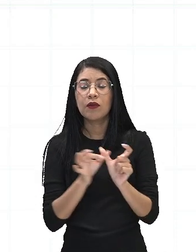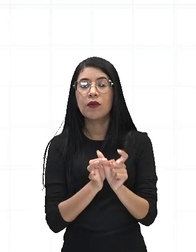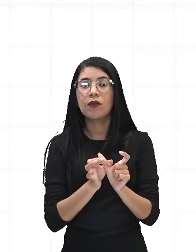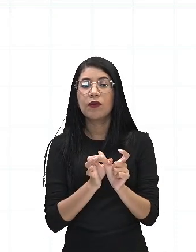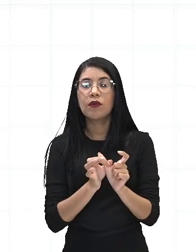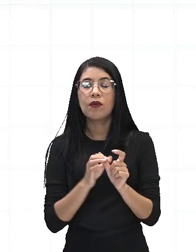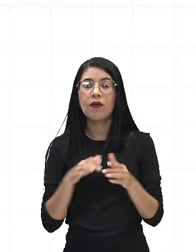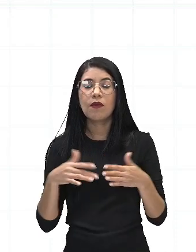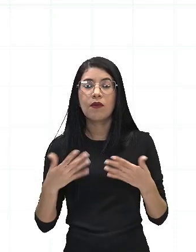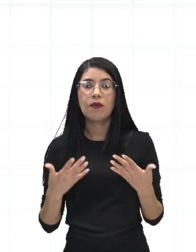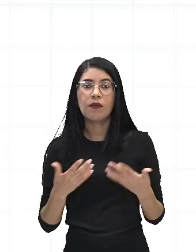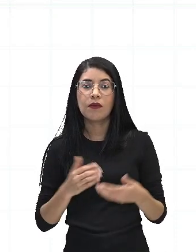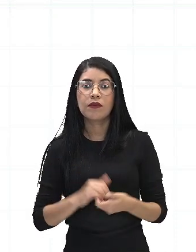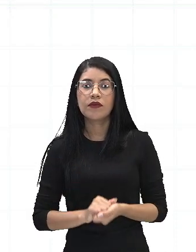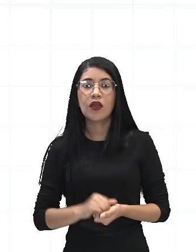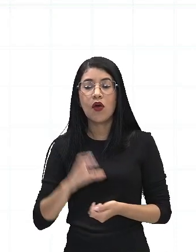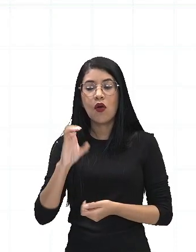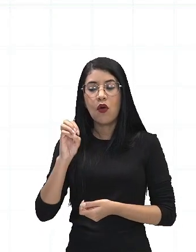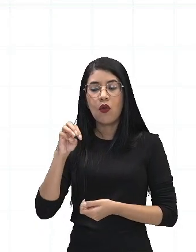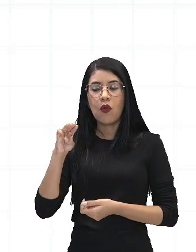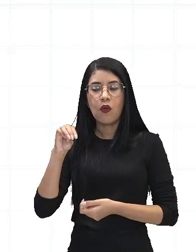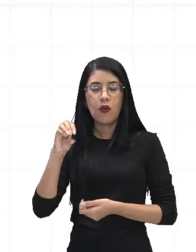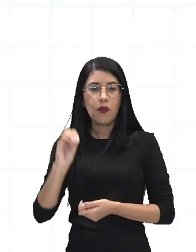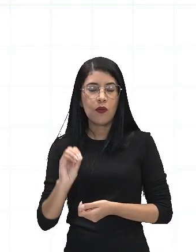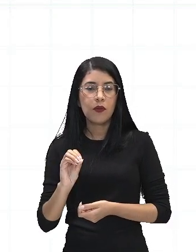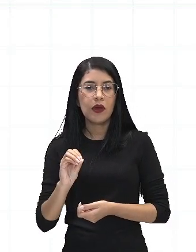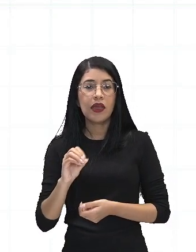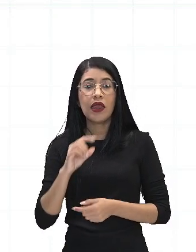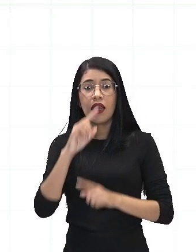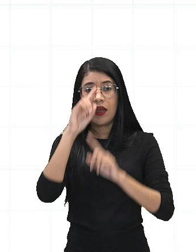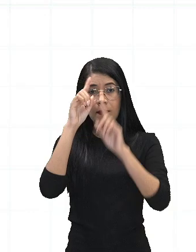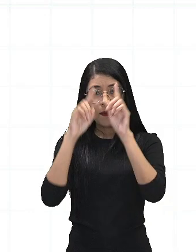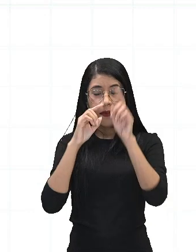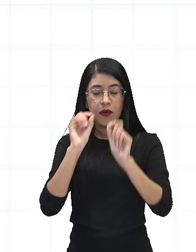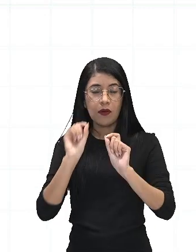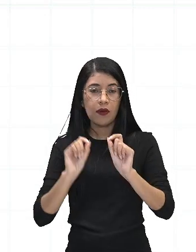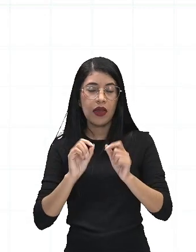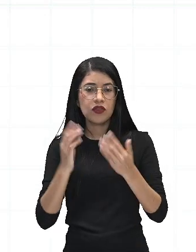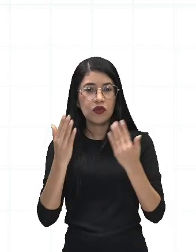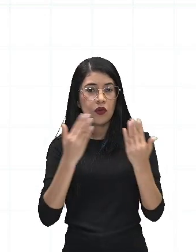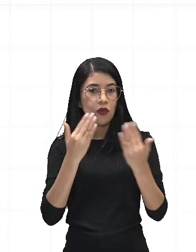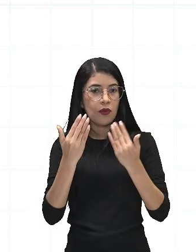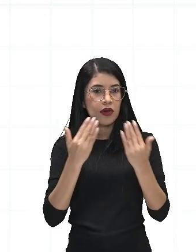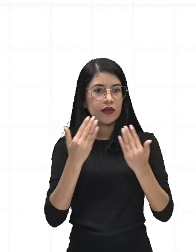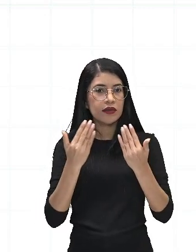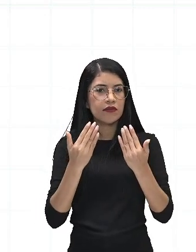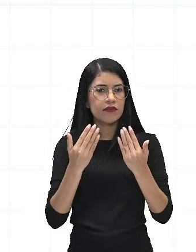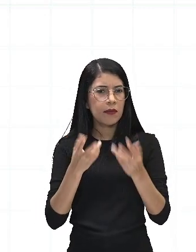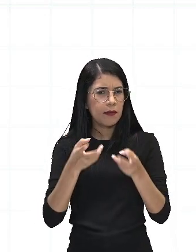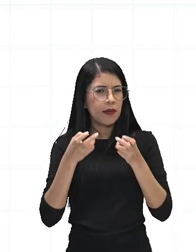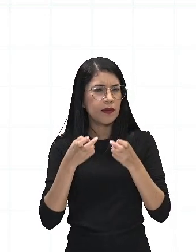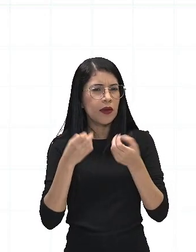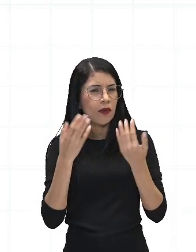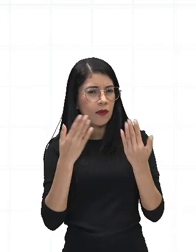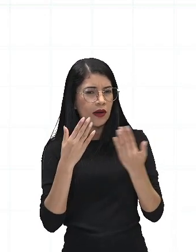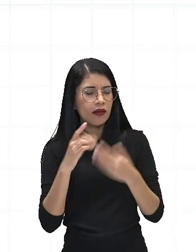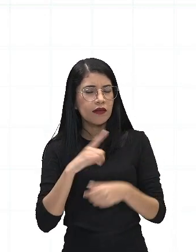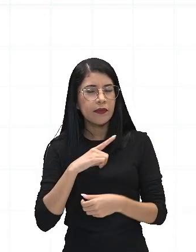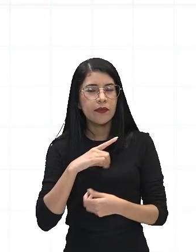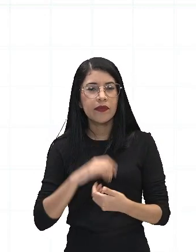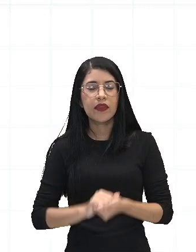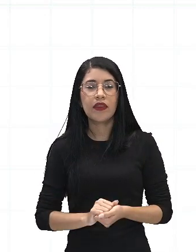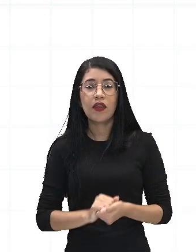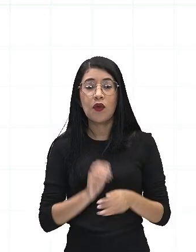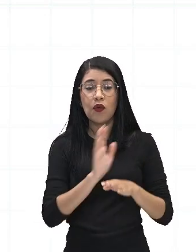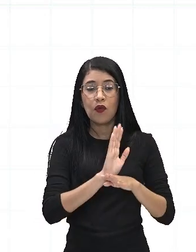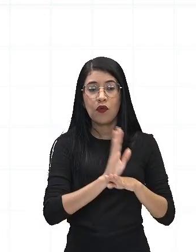certo? A conjunção como, que traz uma ideia de comparação. Eu percebo que eu tenho uma comparação entre os filmes